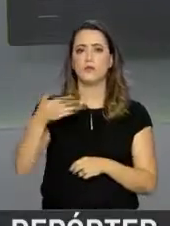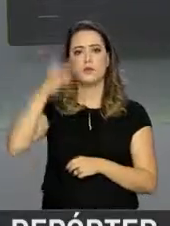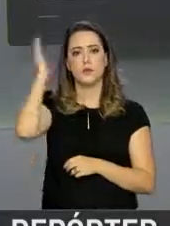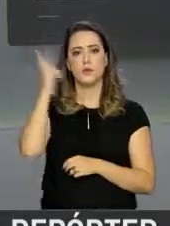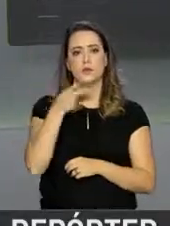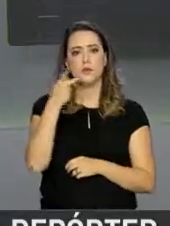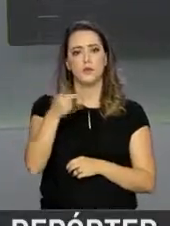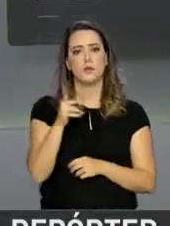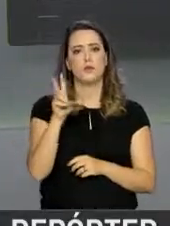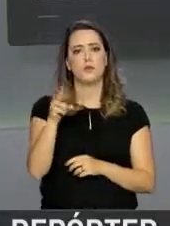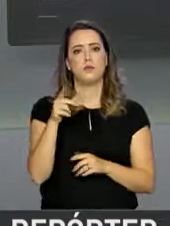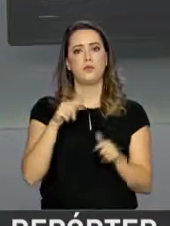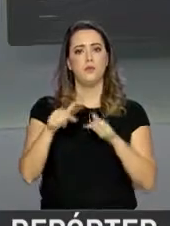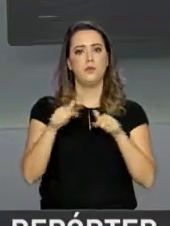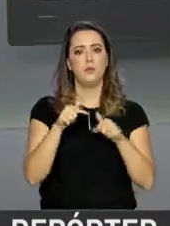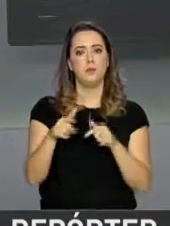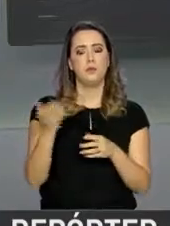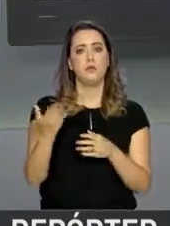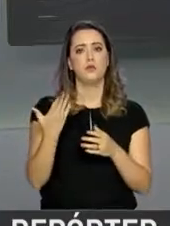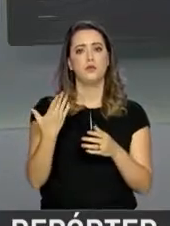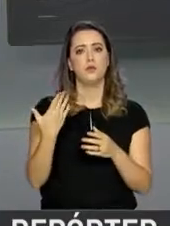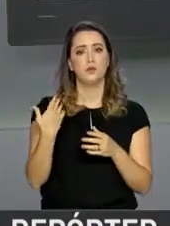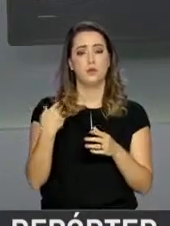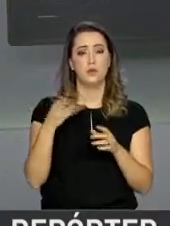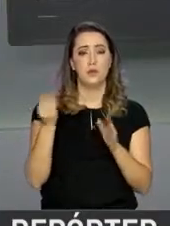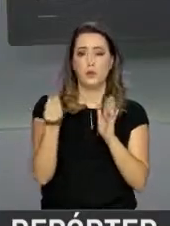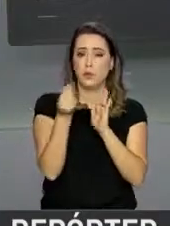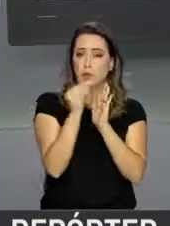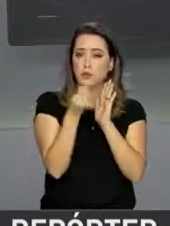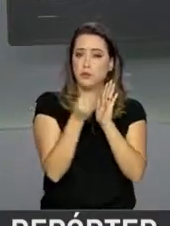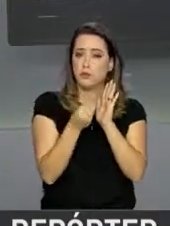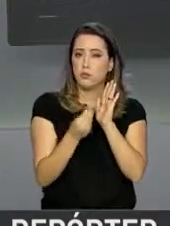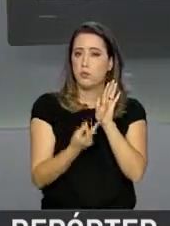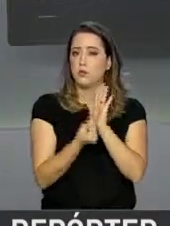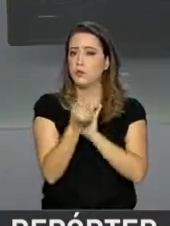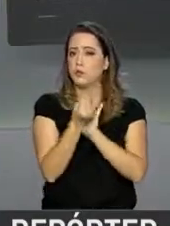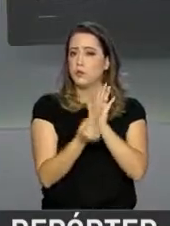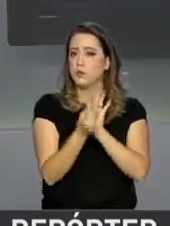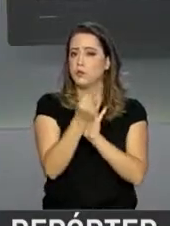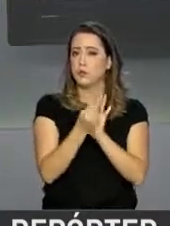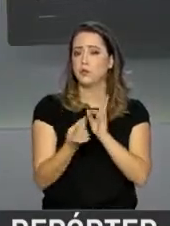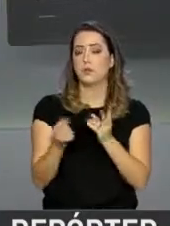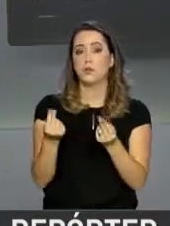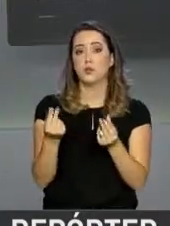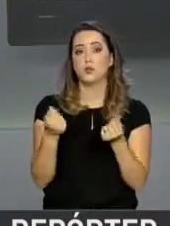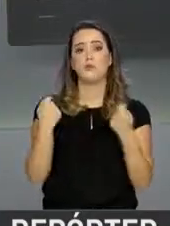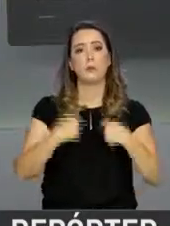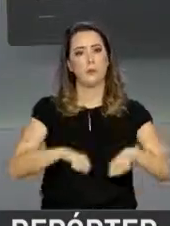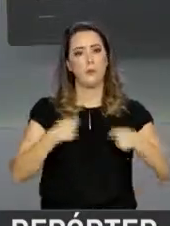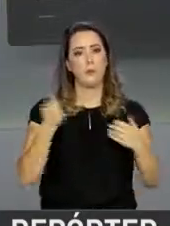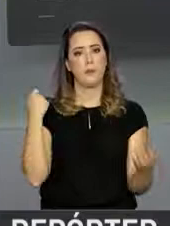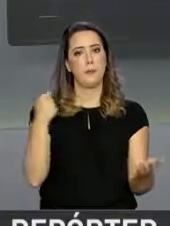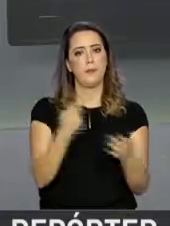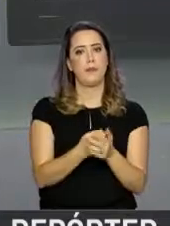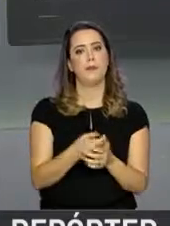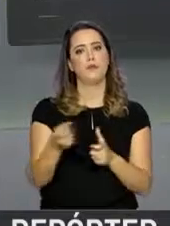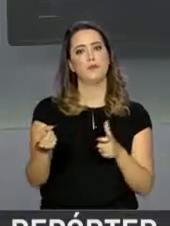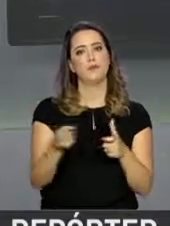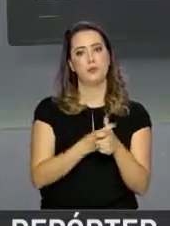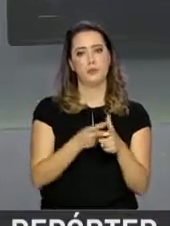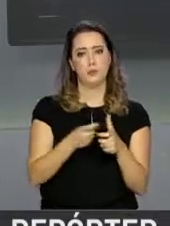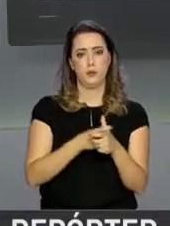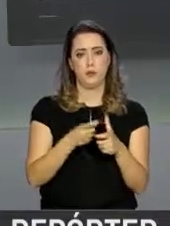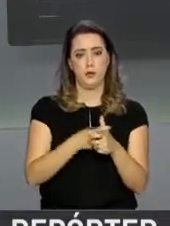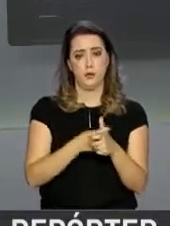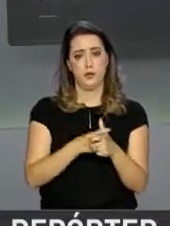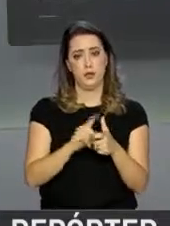presidente Michel Temer falou sobre a medida que pretende incluir no orçamento da União recursos necessários para o pagamento das dívidas